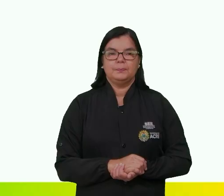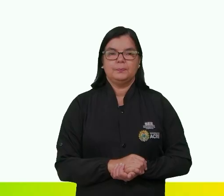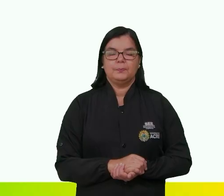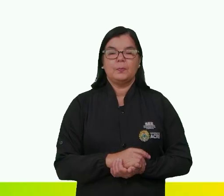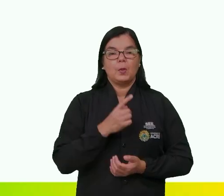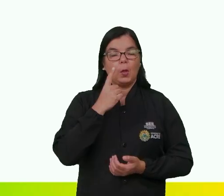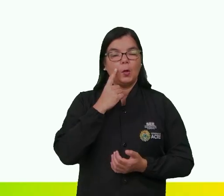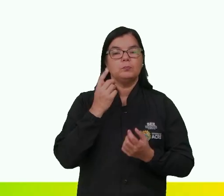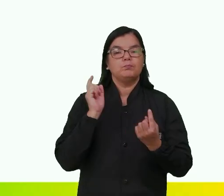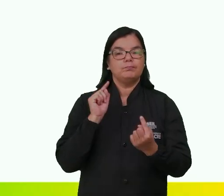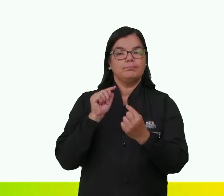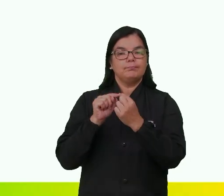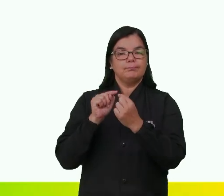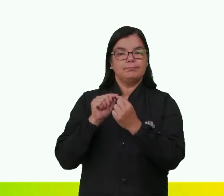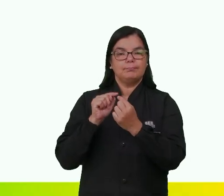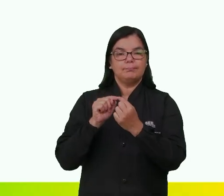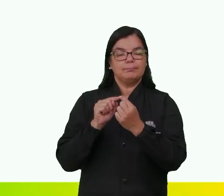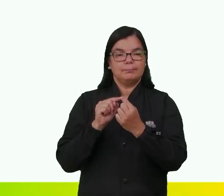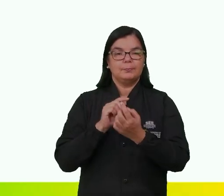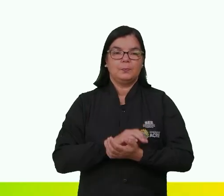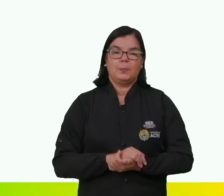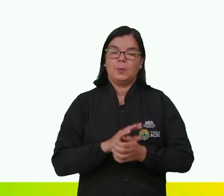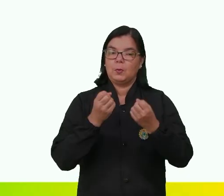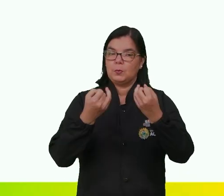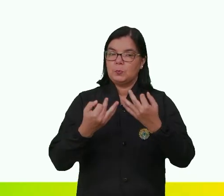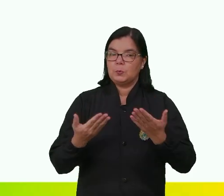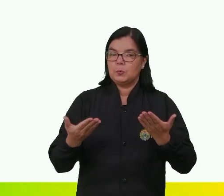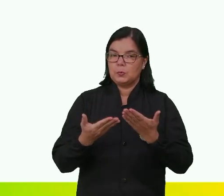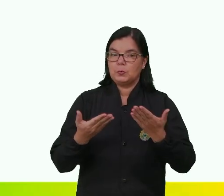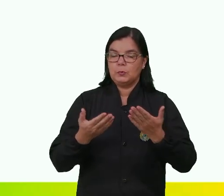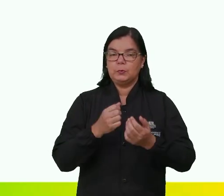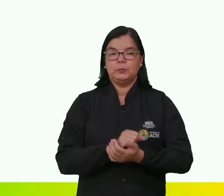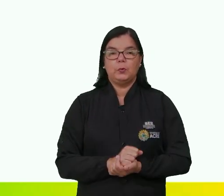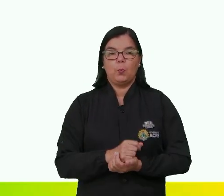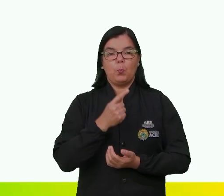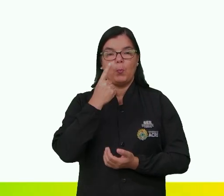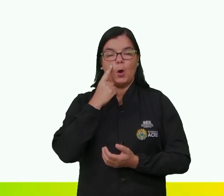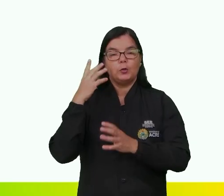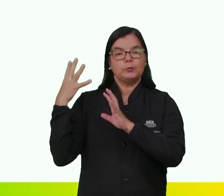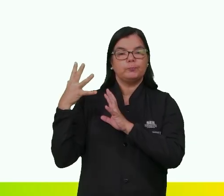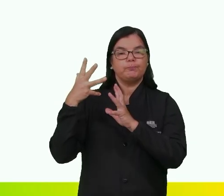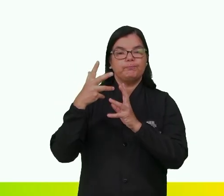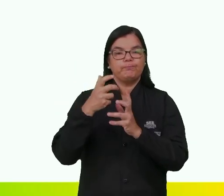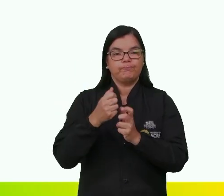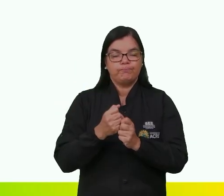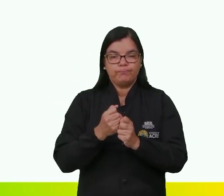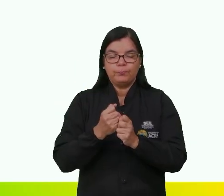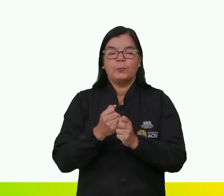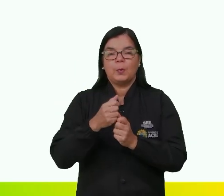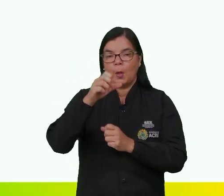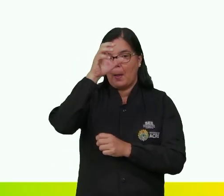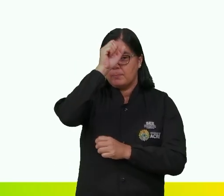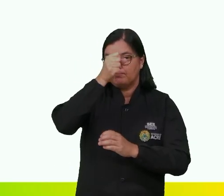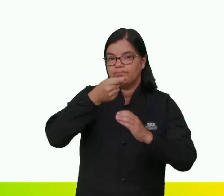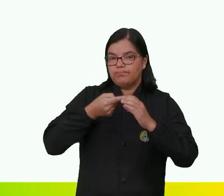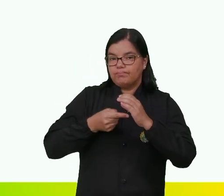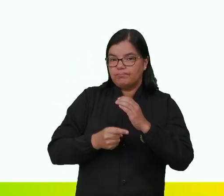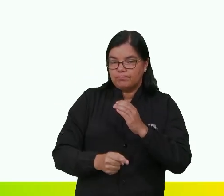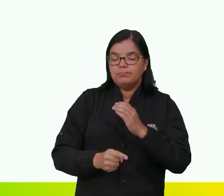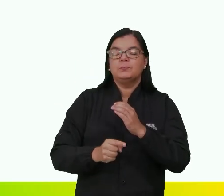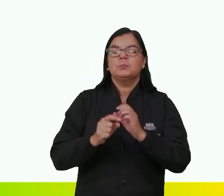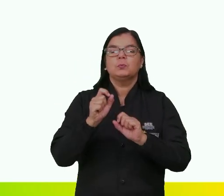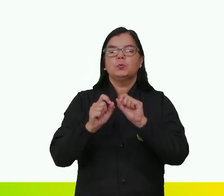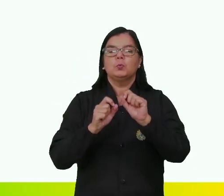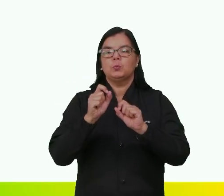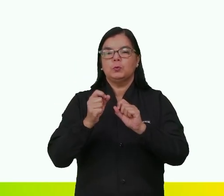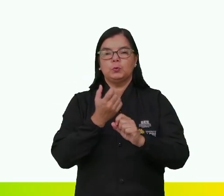Então aqui são os nossos objetivos, como eu falei agora há pouco, vamos revisar esse conceito, aprofundar, falar